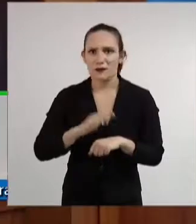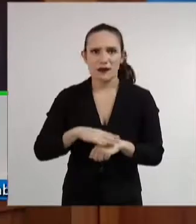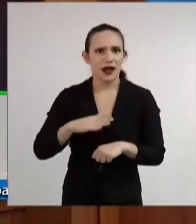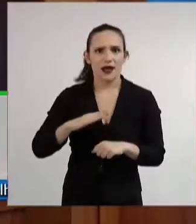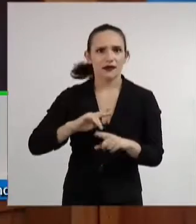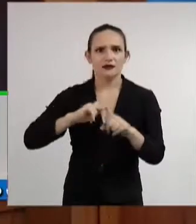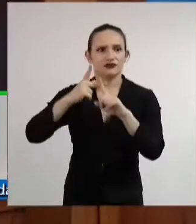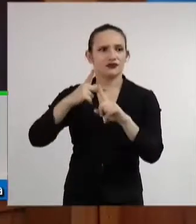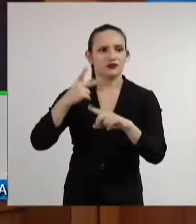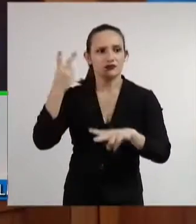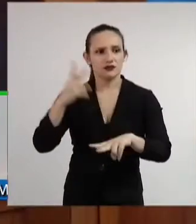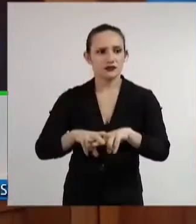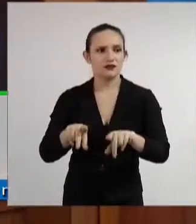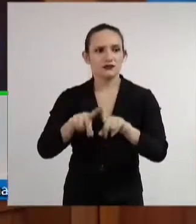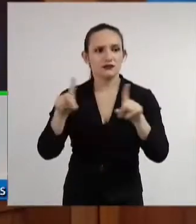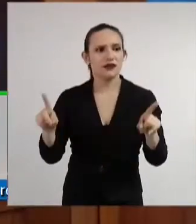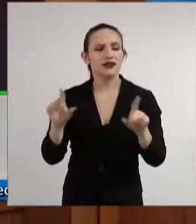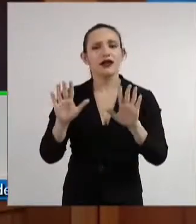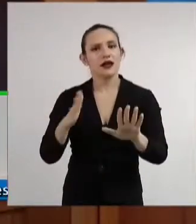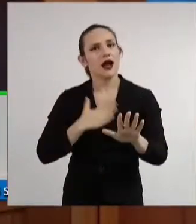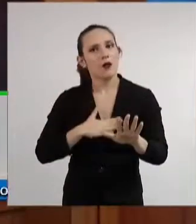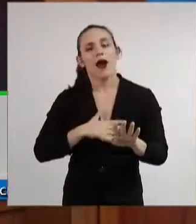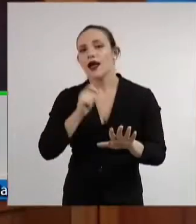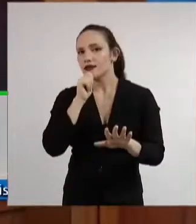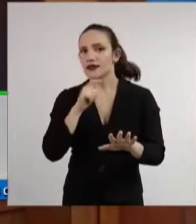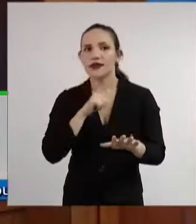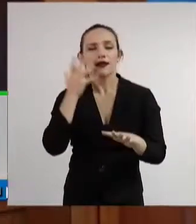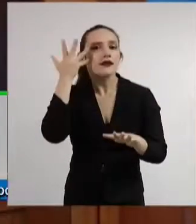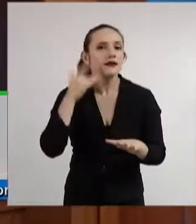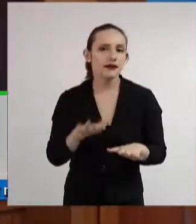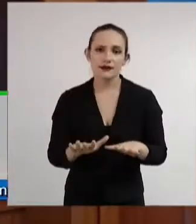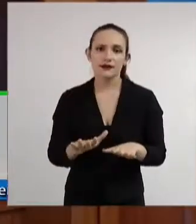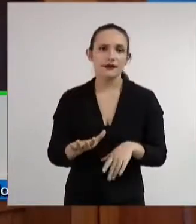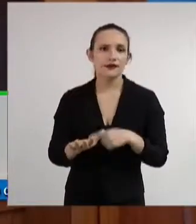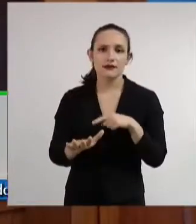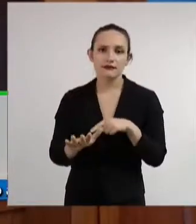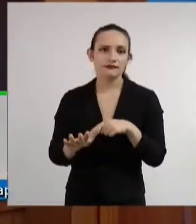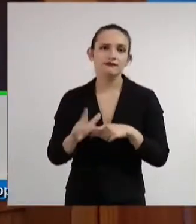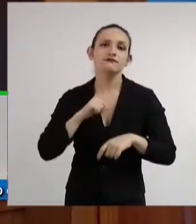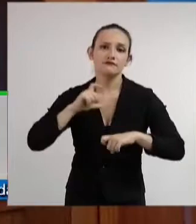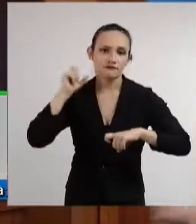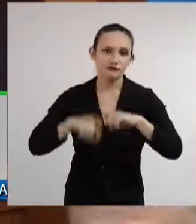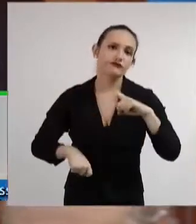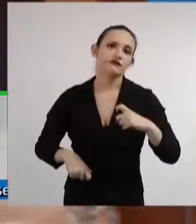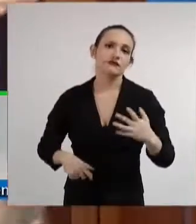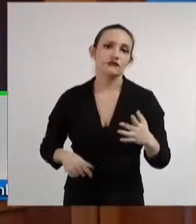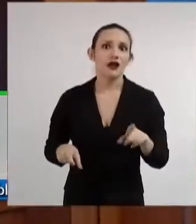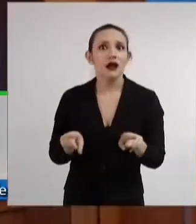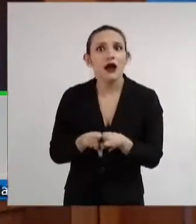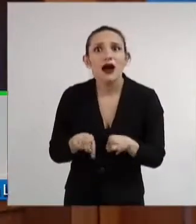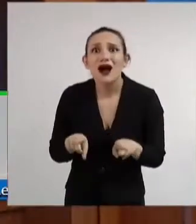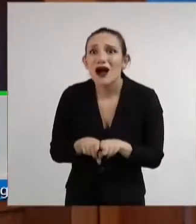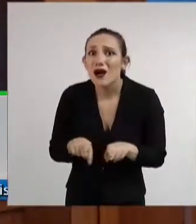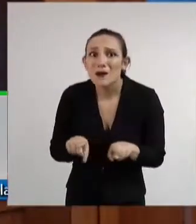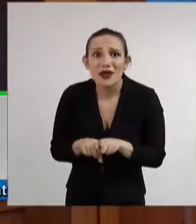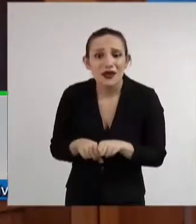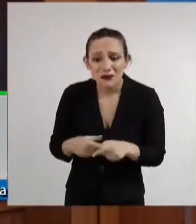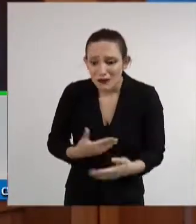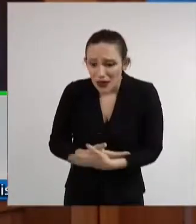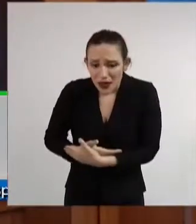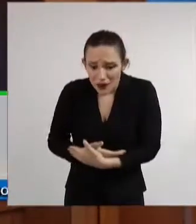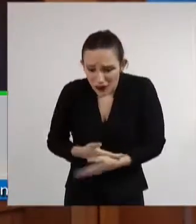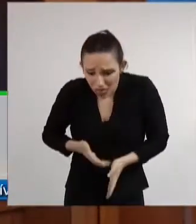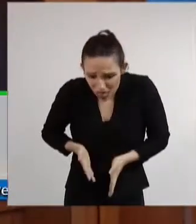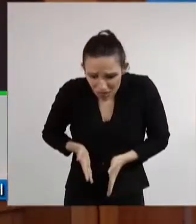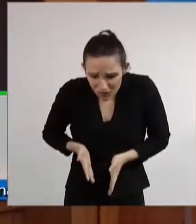E mesmo assim a gente vê um alto índice de crianças, até mesmo de recém-nascidos sendo abusado, às vezes